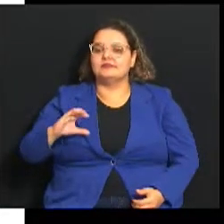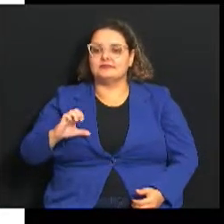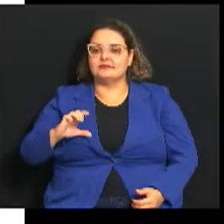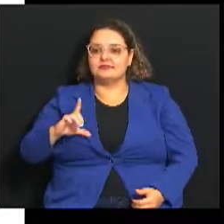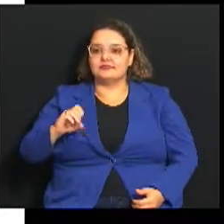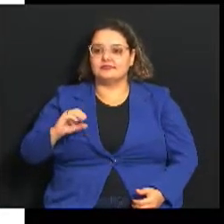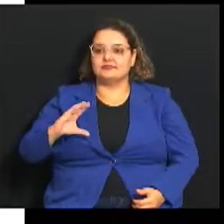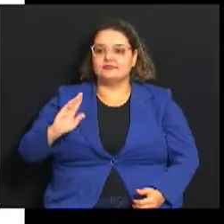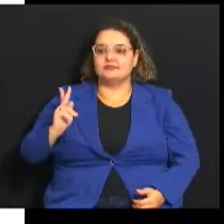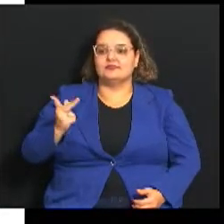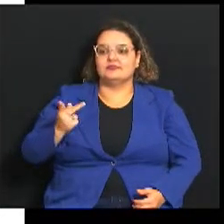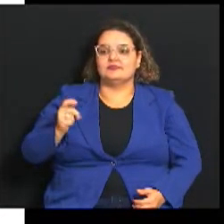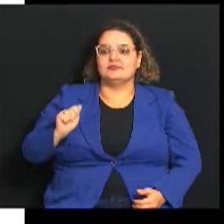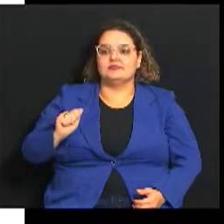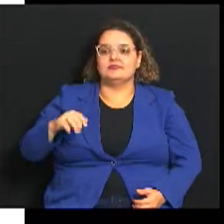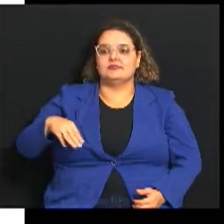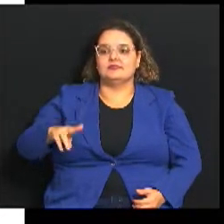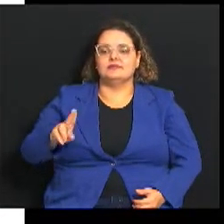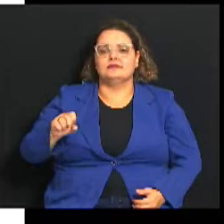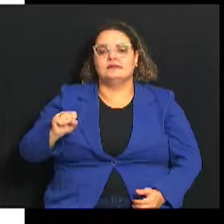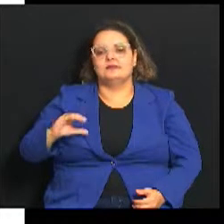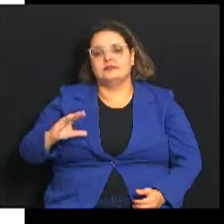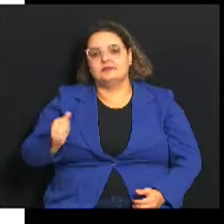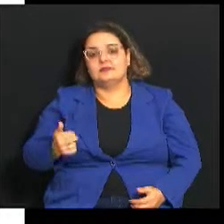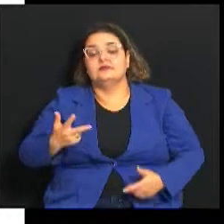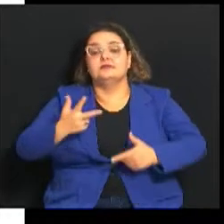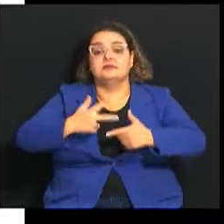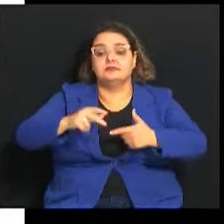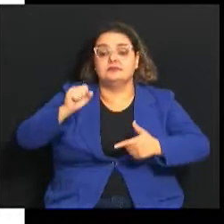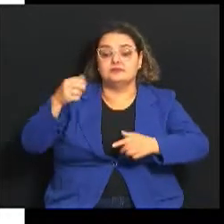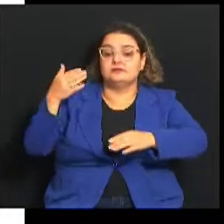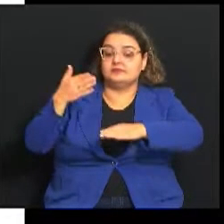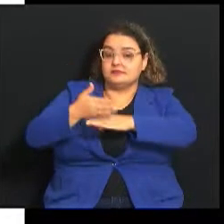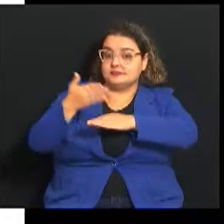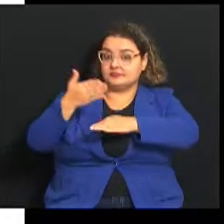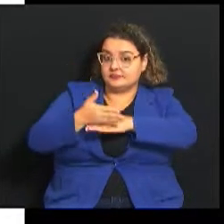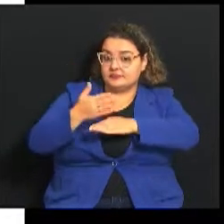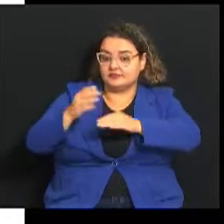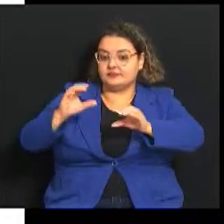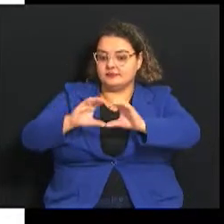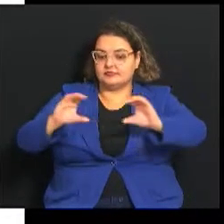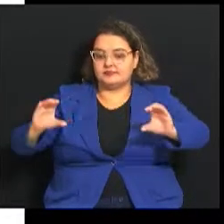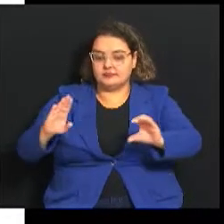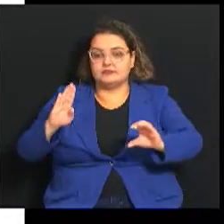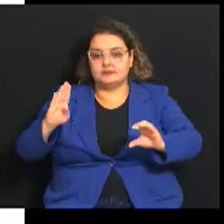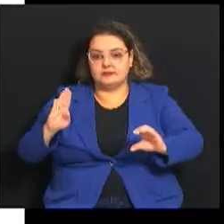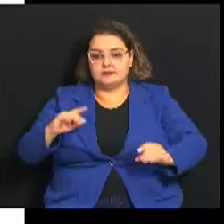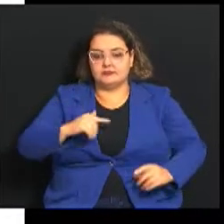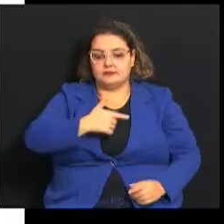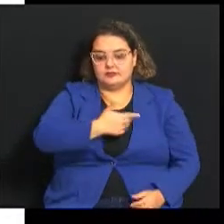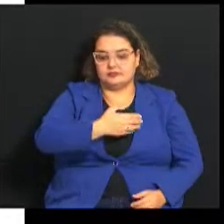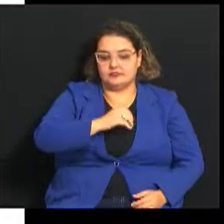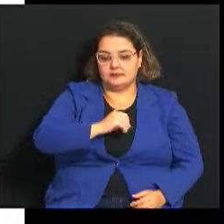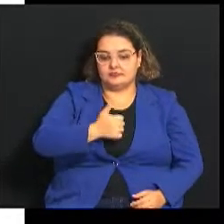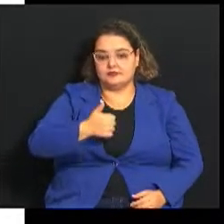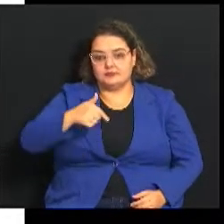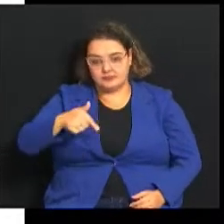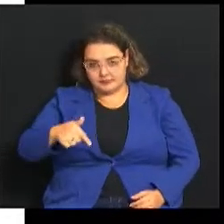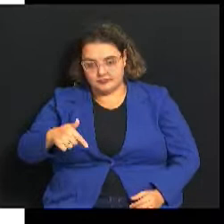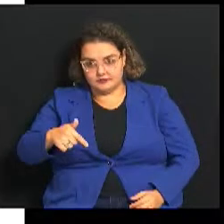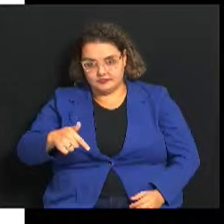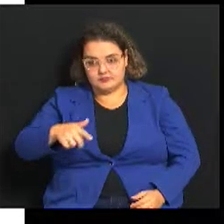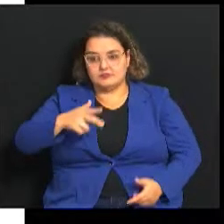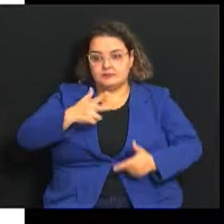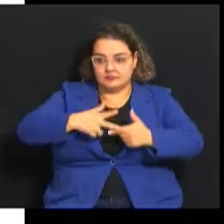aqui que o treinador conquistou o acesso à Série B de 2017, então ele conquistou